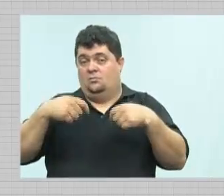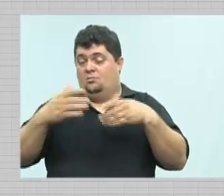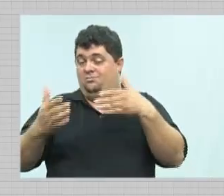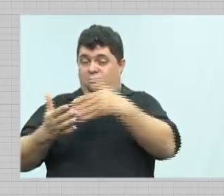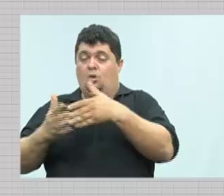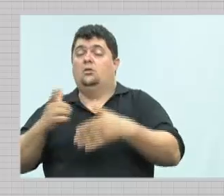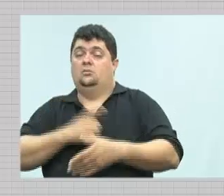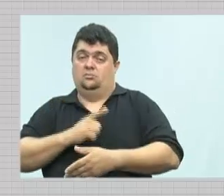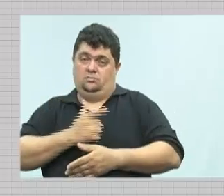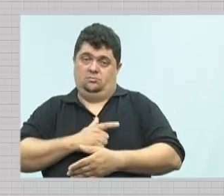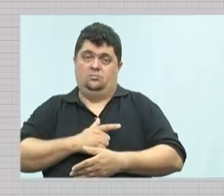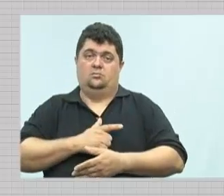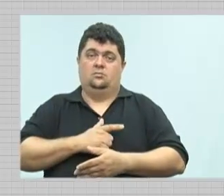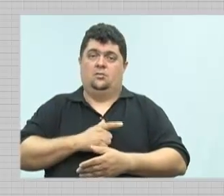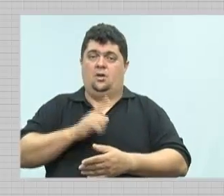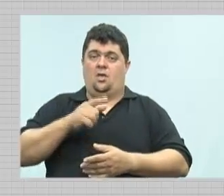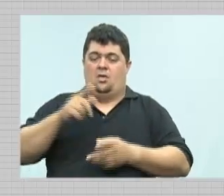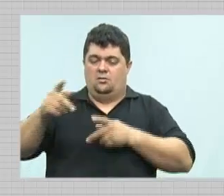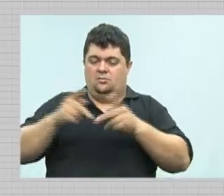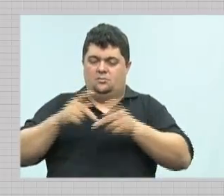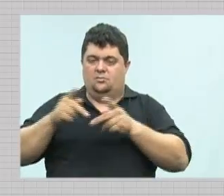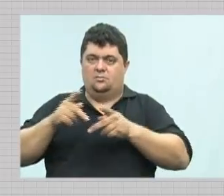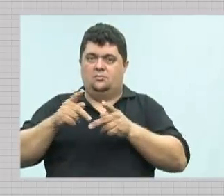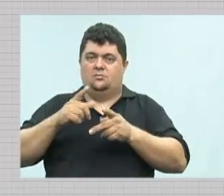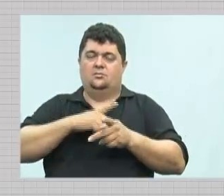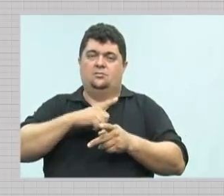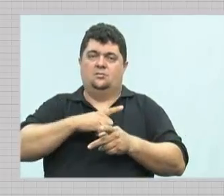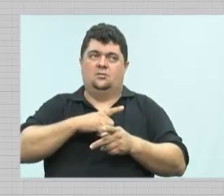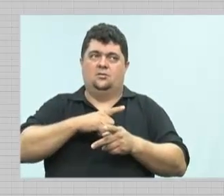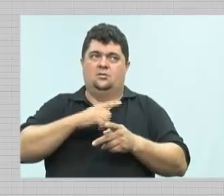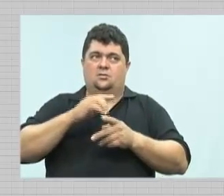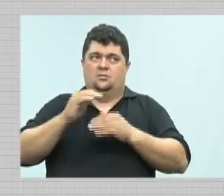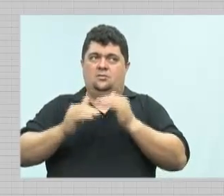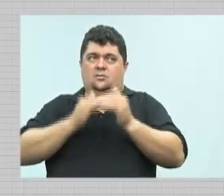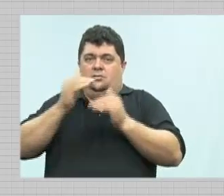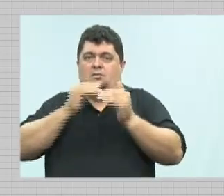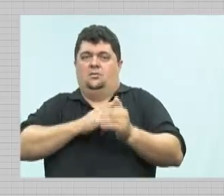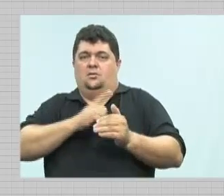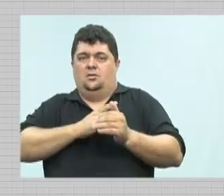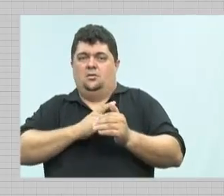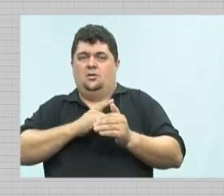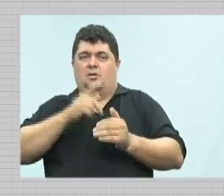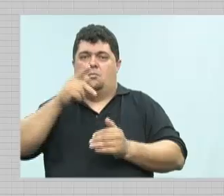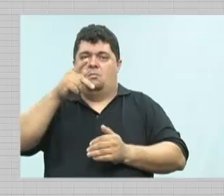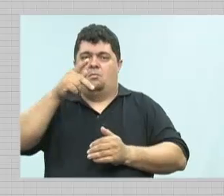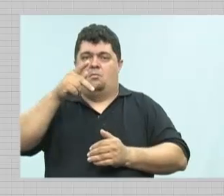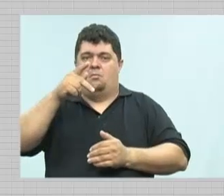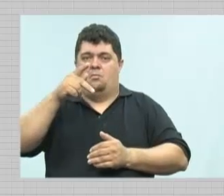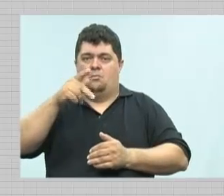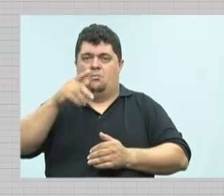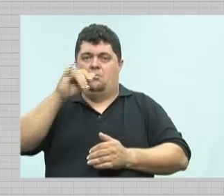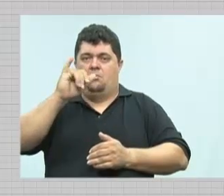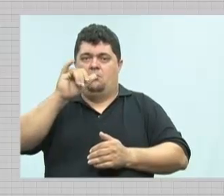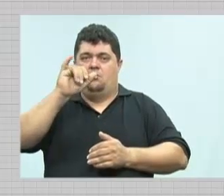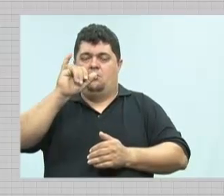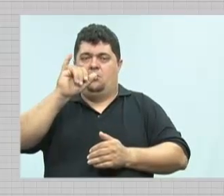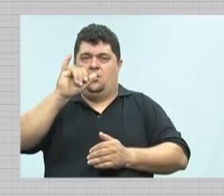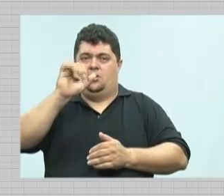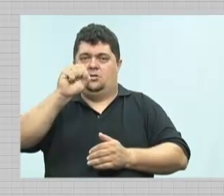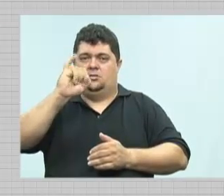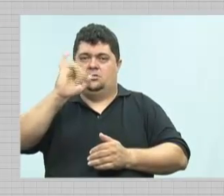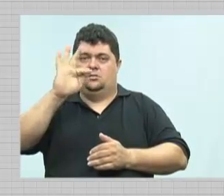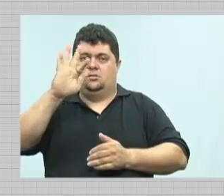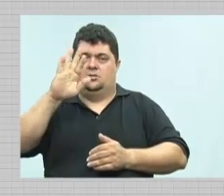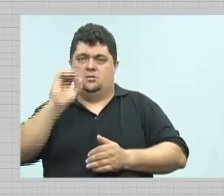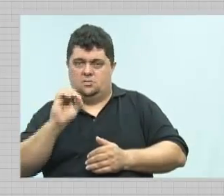produto final, no nosso caso foi um projeto de extensão que nós denominamos PSIFRO, Projeto de Intervenção Curricular do